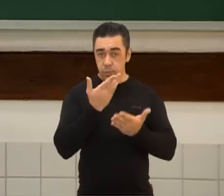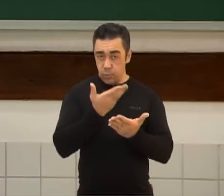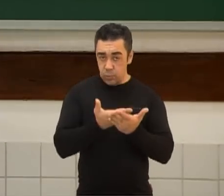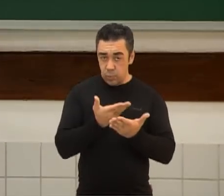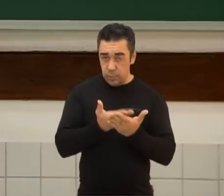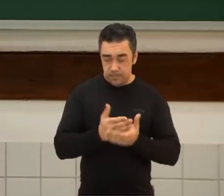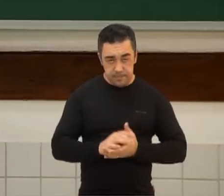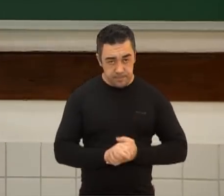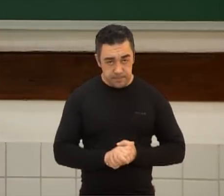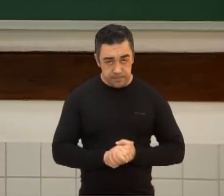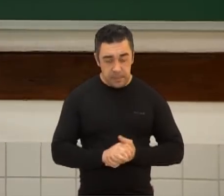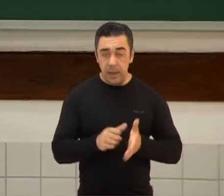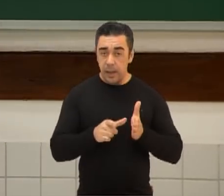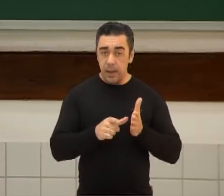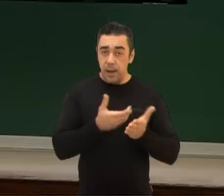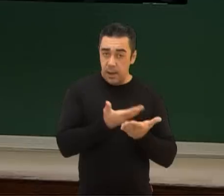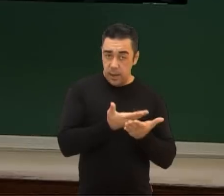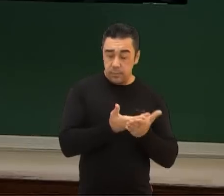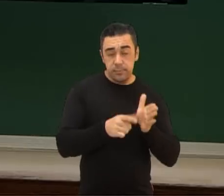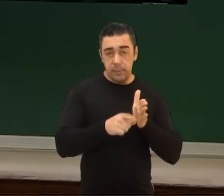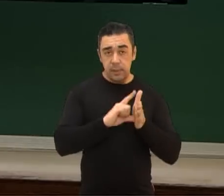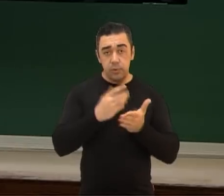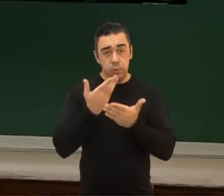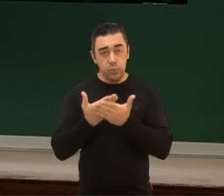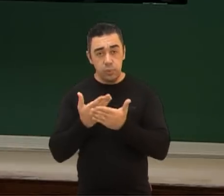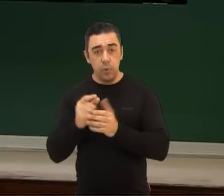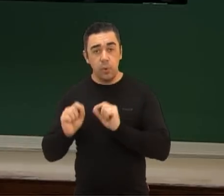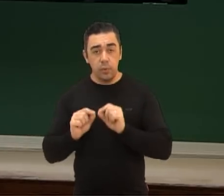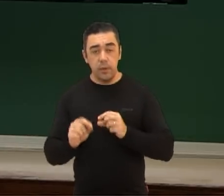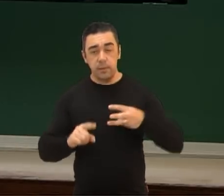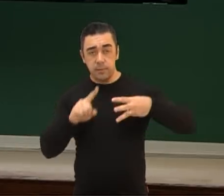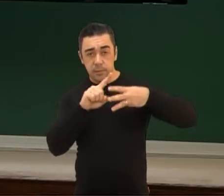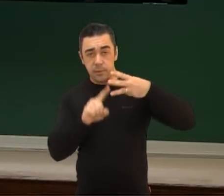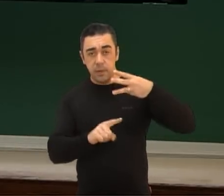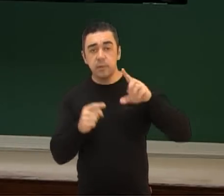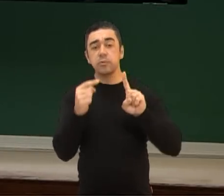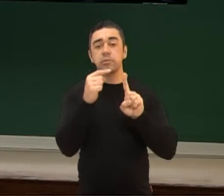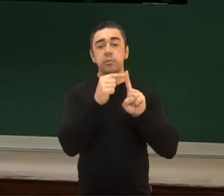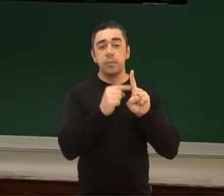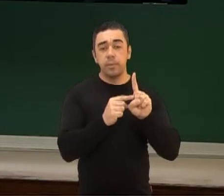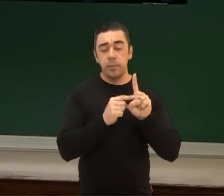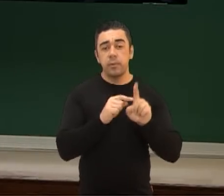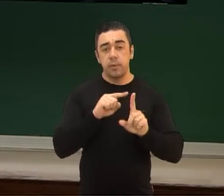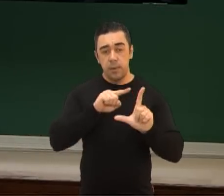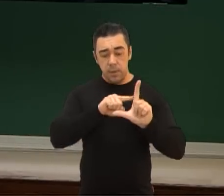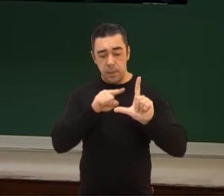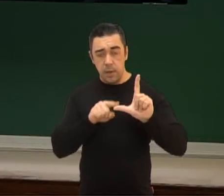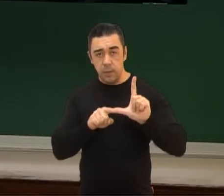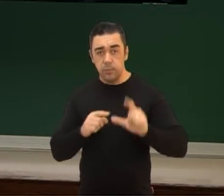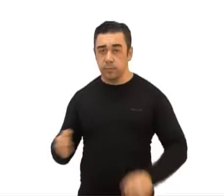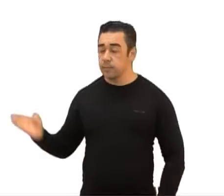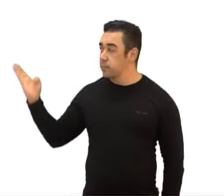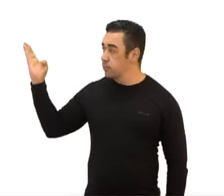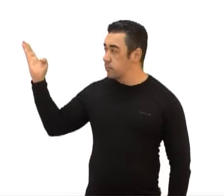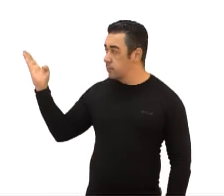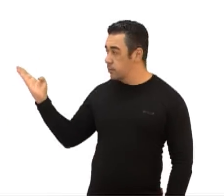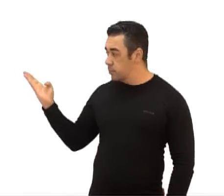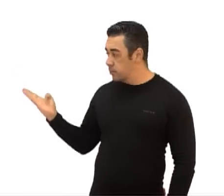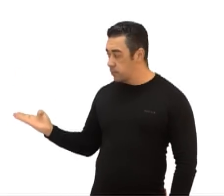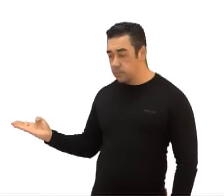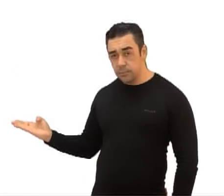Na aula anterior, nós estudamos sobre os ângulos congruentes, os ângulos consecutivos e os